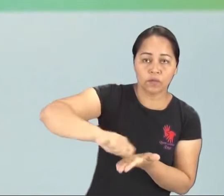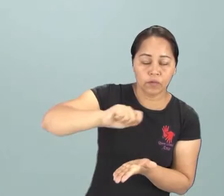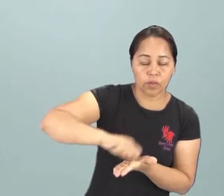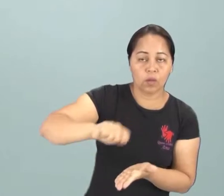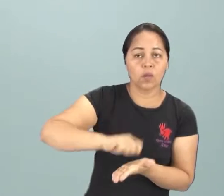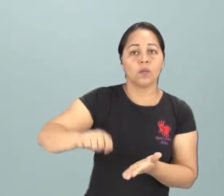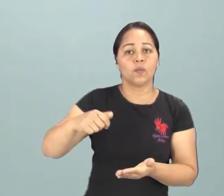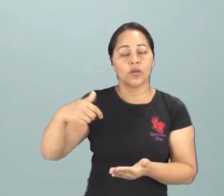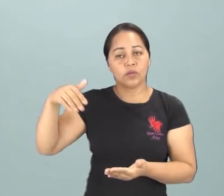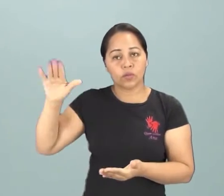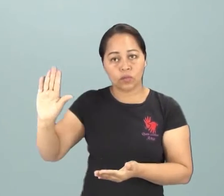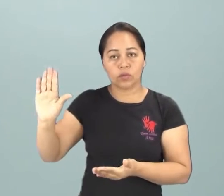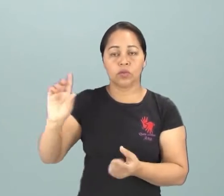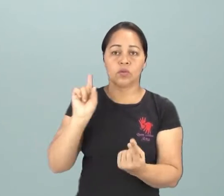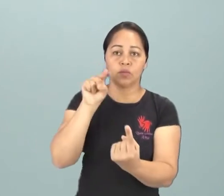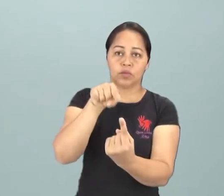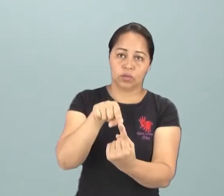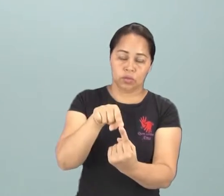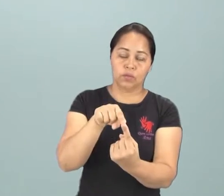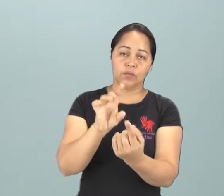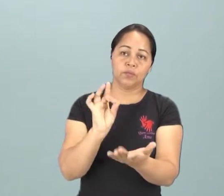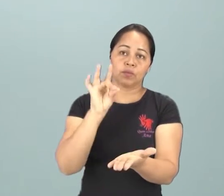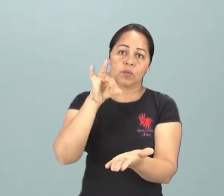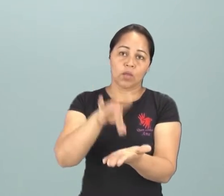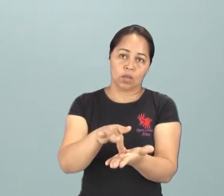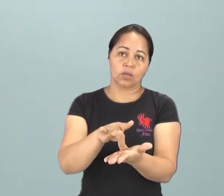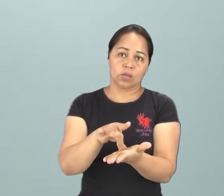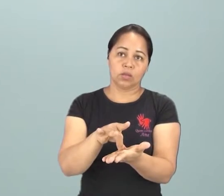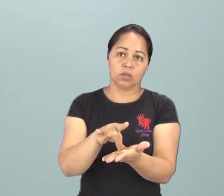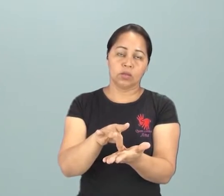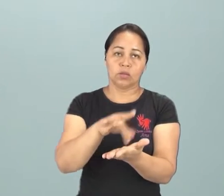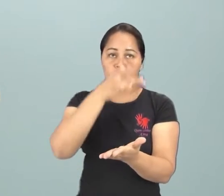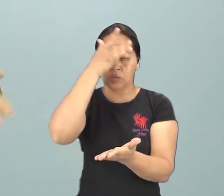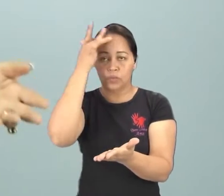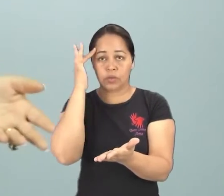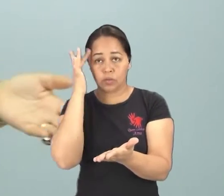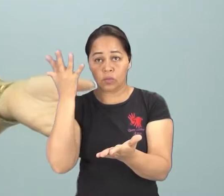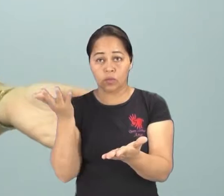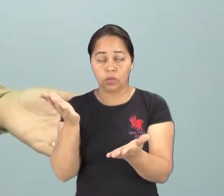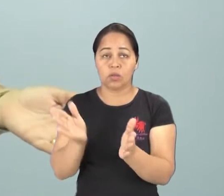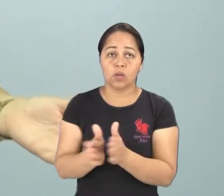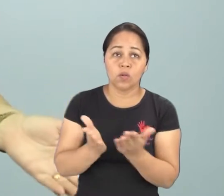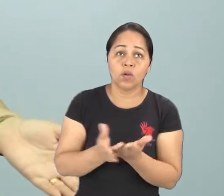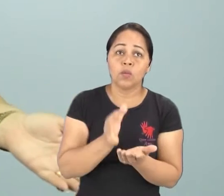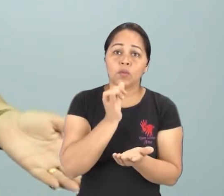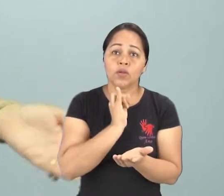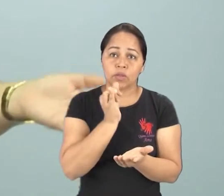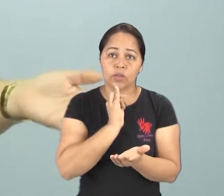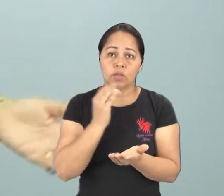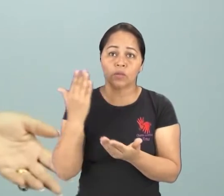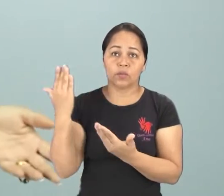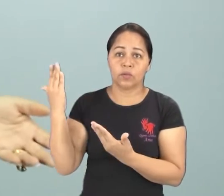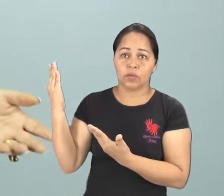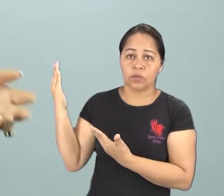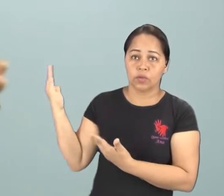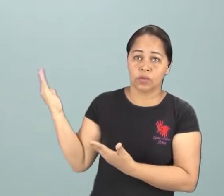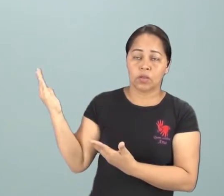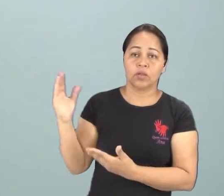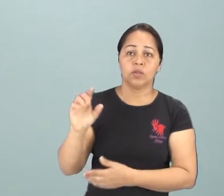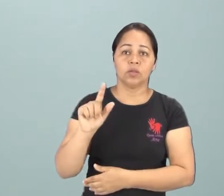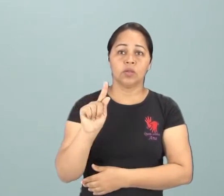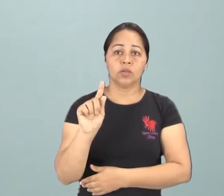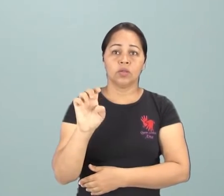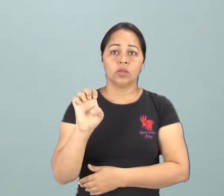maneira mais objetiva sobre a realidade desses marginalizados. Nesse caso, da obra, por exemplo, que eu acabei de citar,